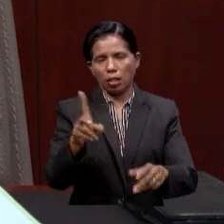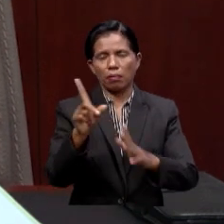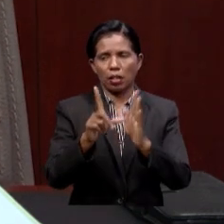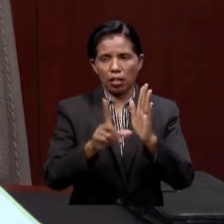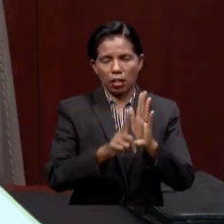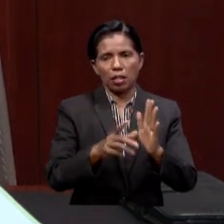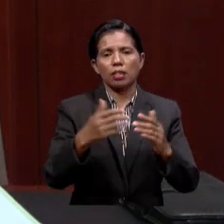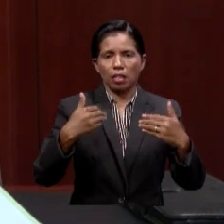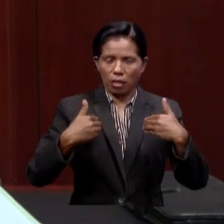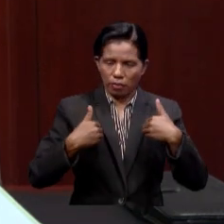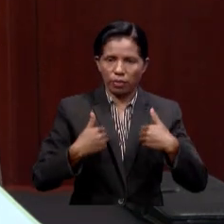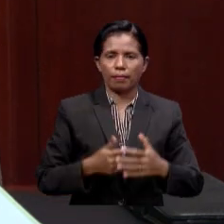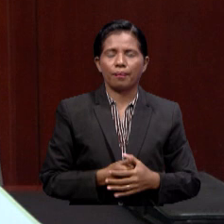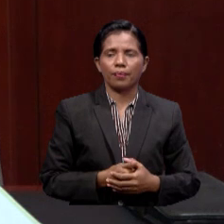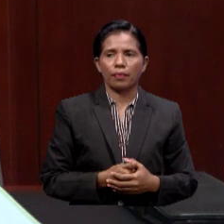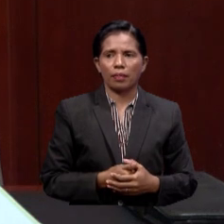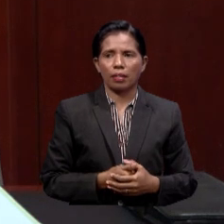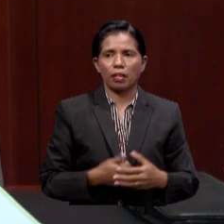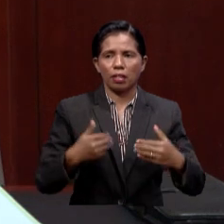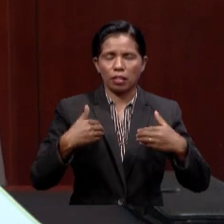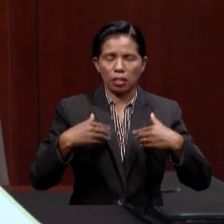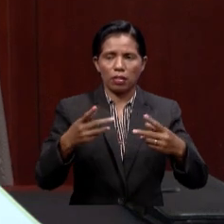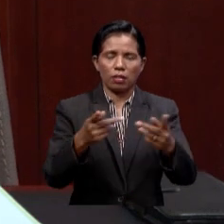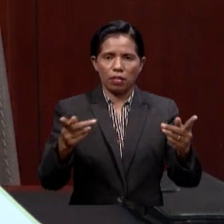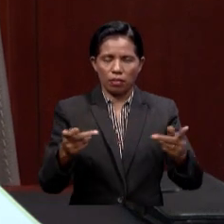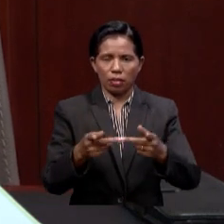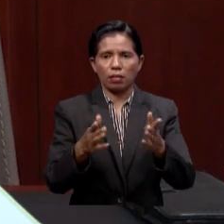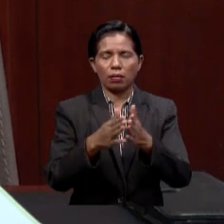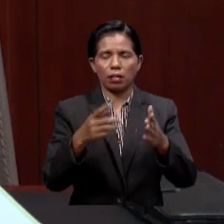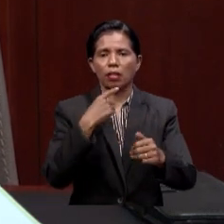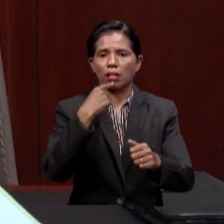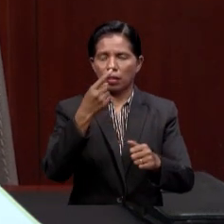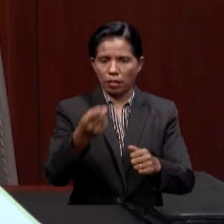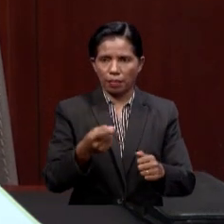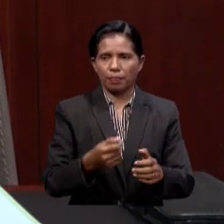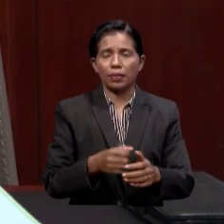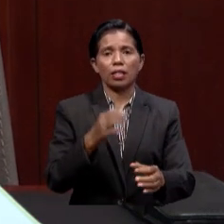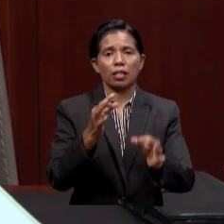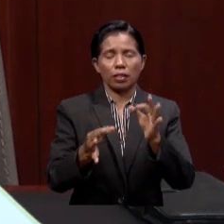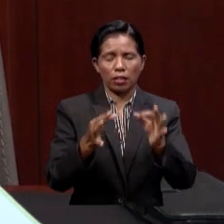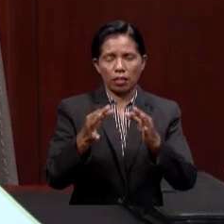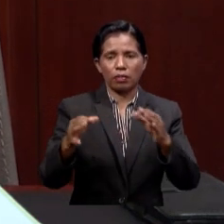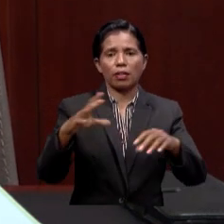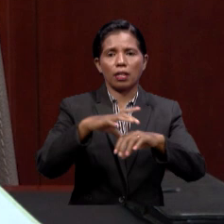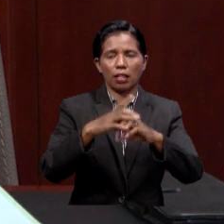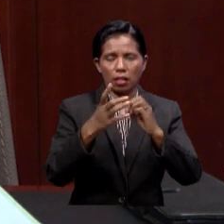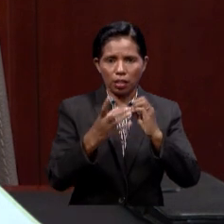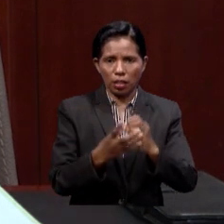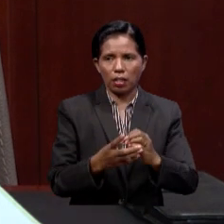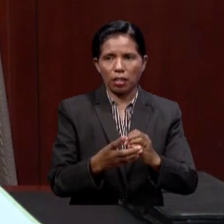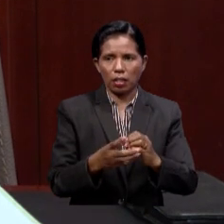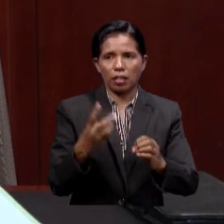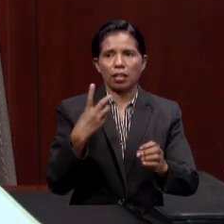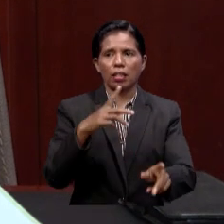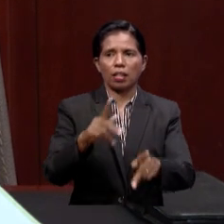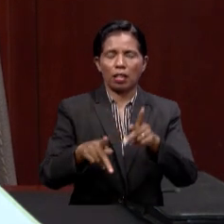be makia balu e has proper sound ne atete quando rai ne be maka tenia